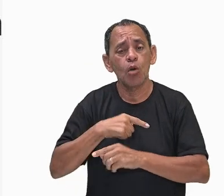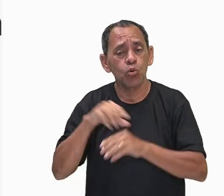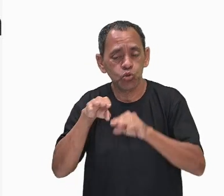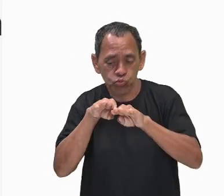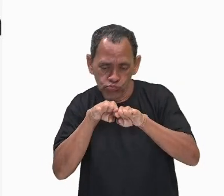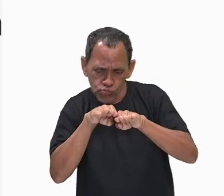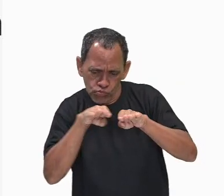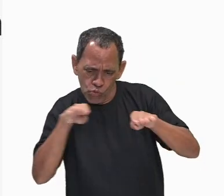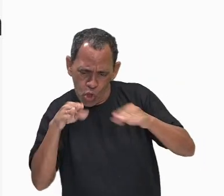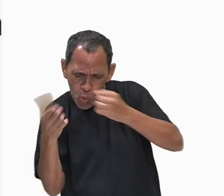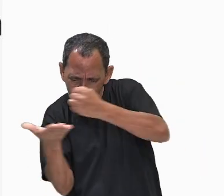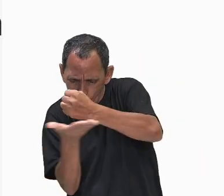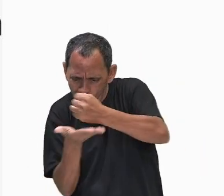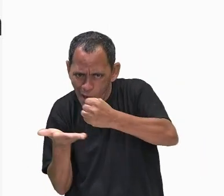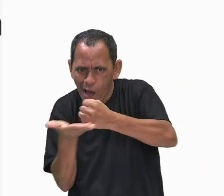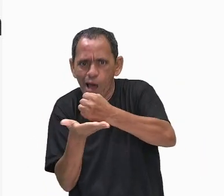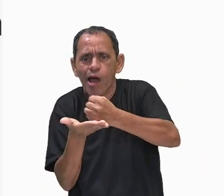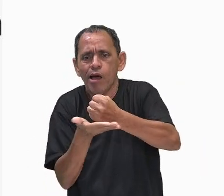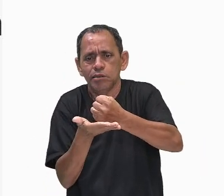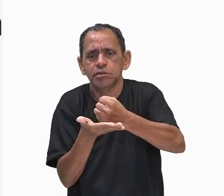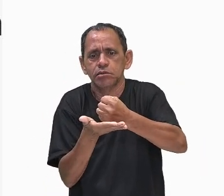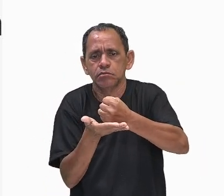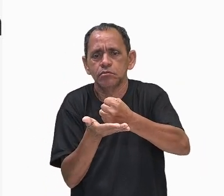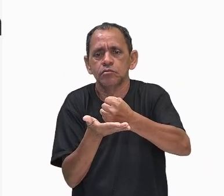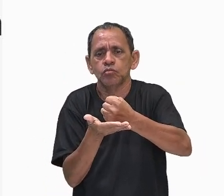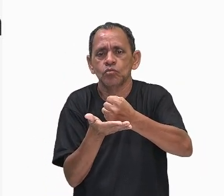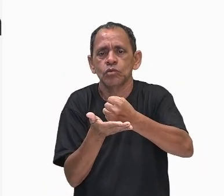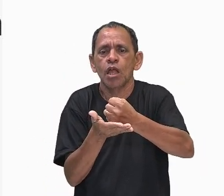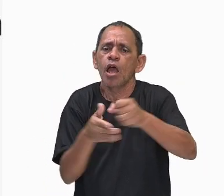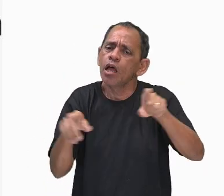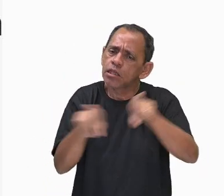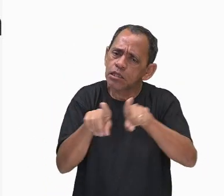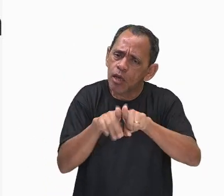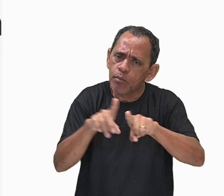esse plano que nós temos na parte de baixo, tá?